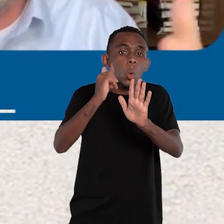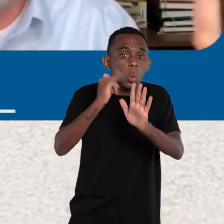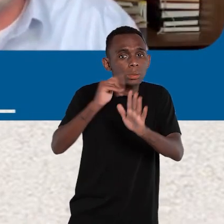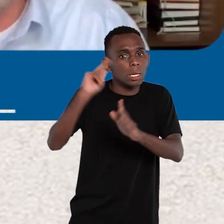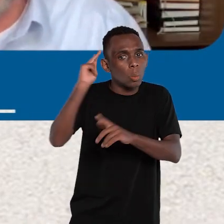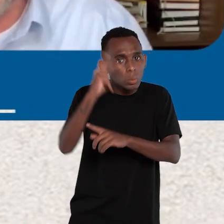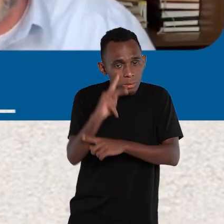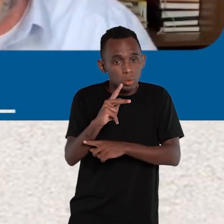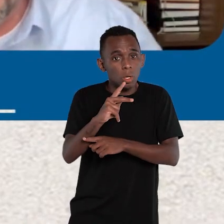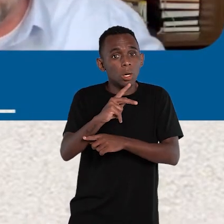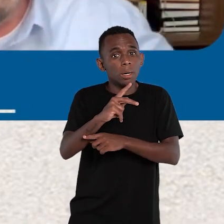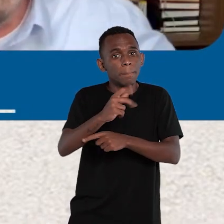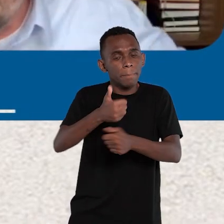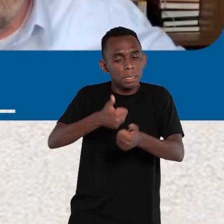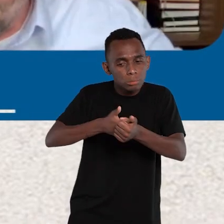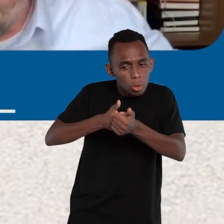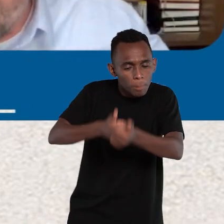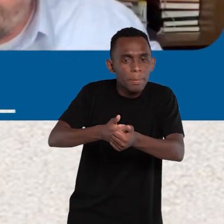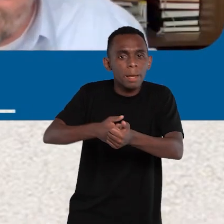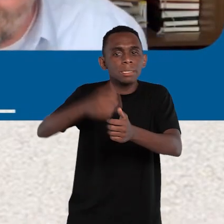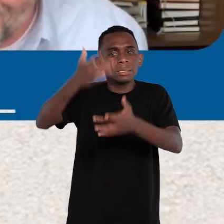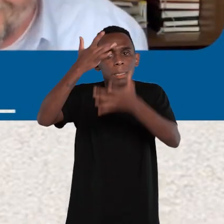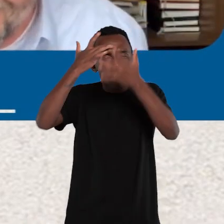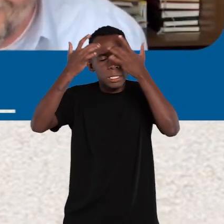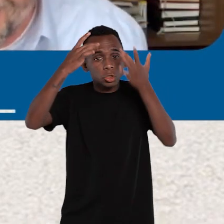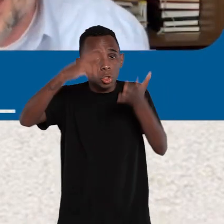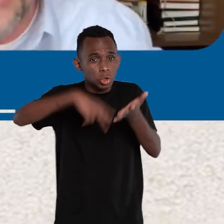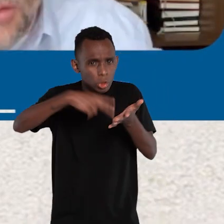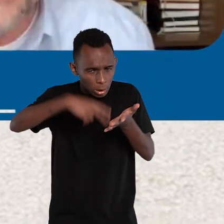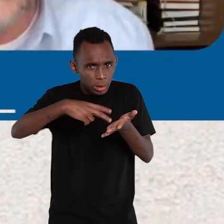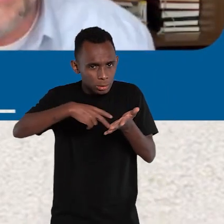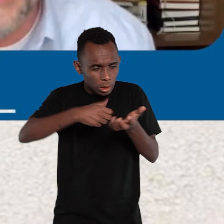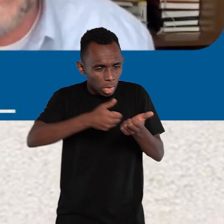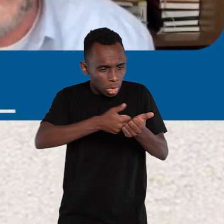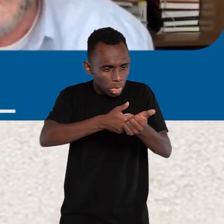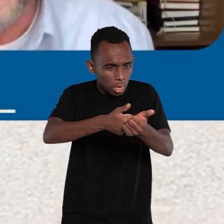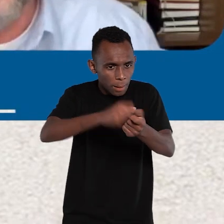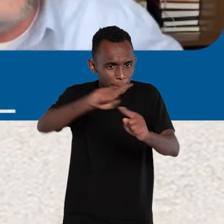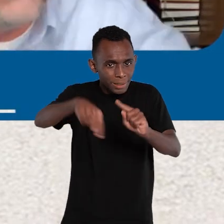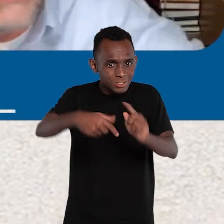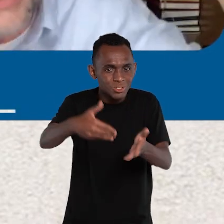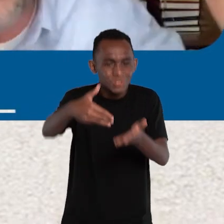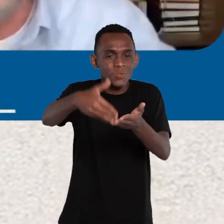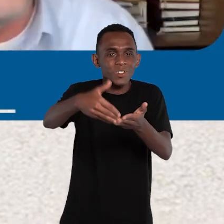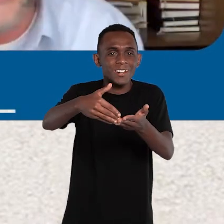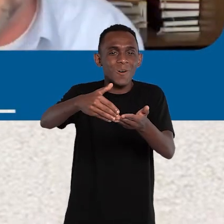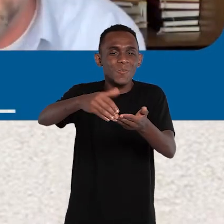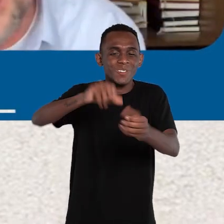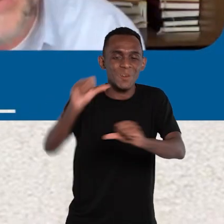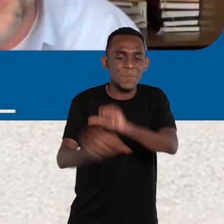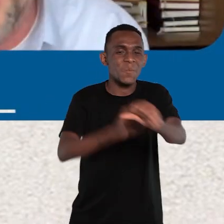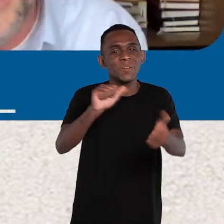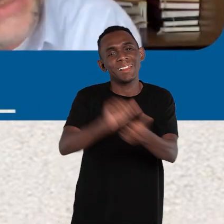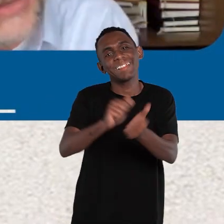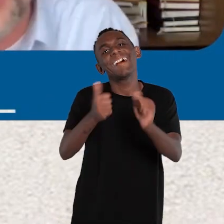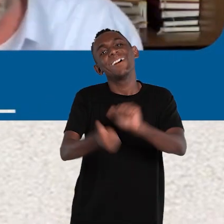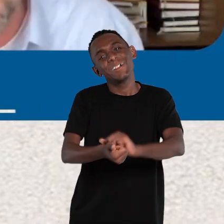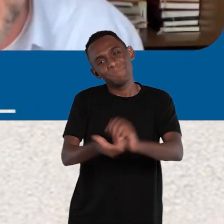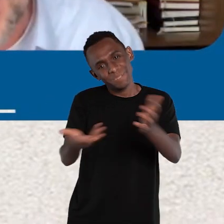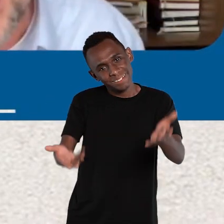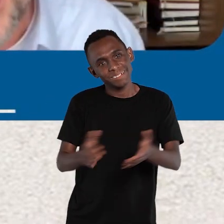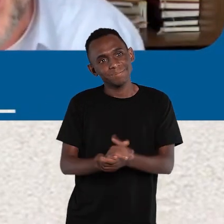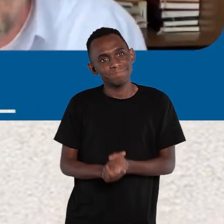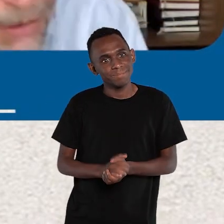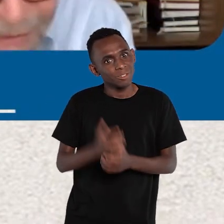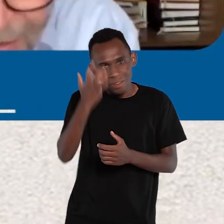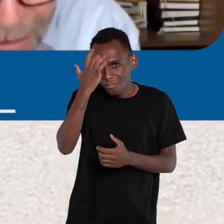modo a conduzir o leitor para um tipo de compreensão, e na última hora você dá uma virada